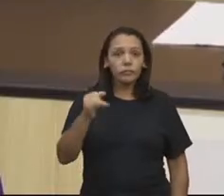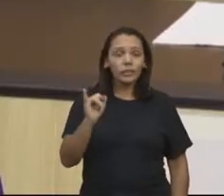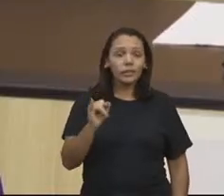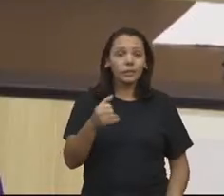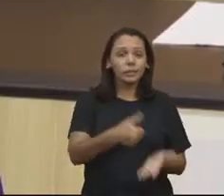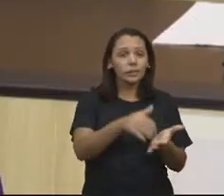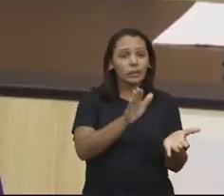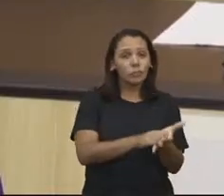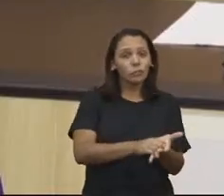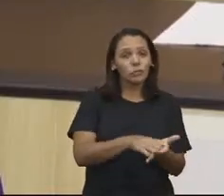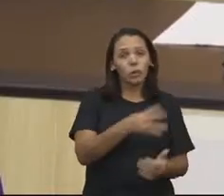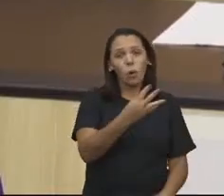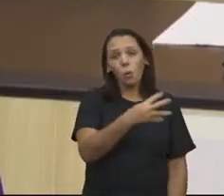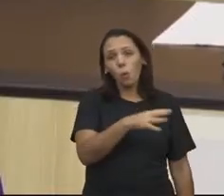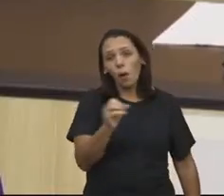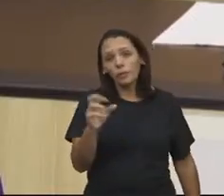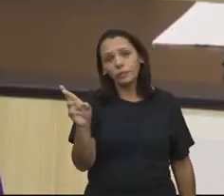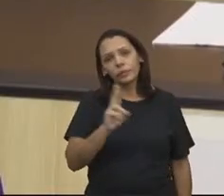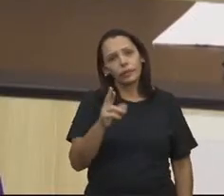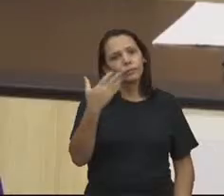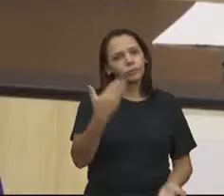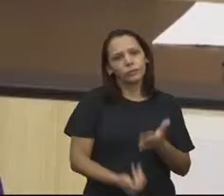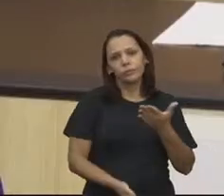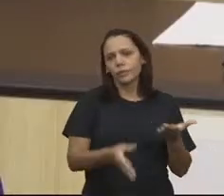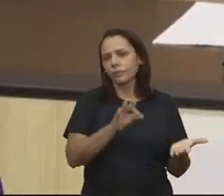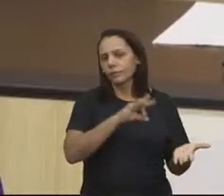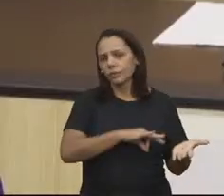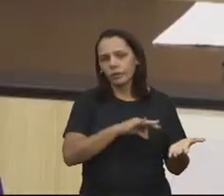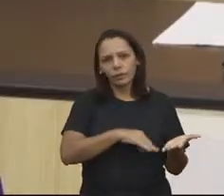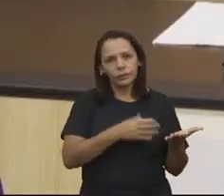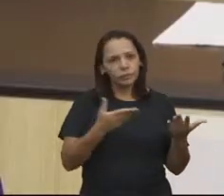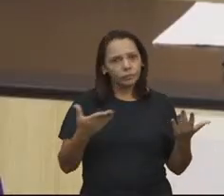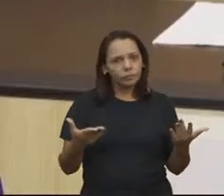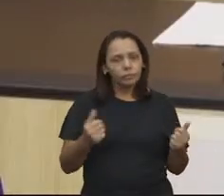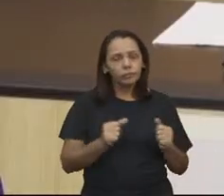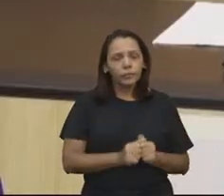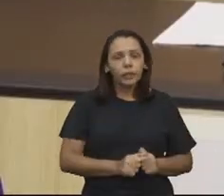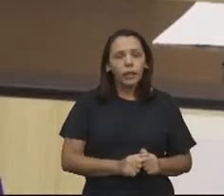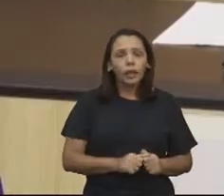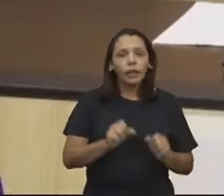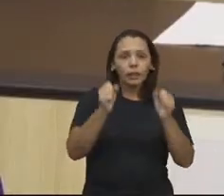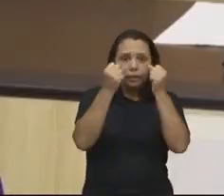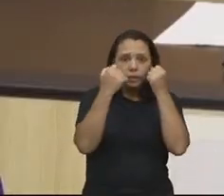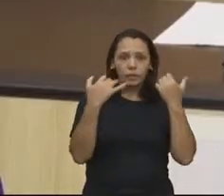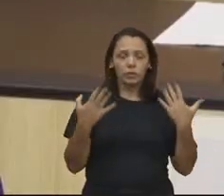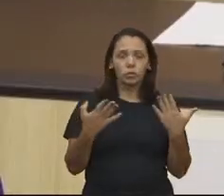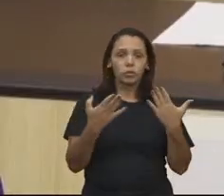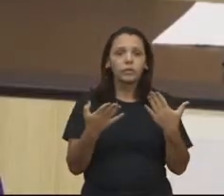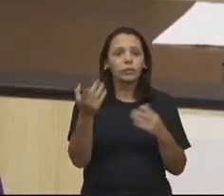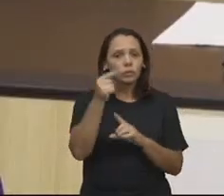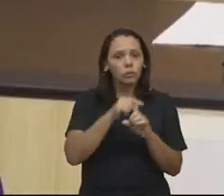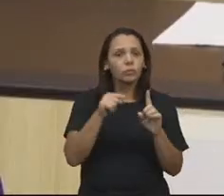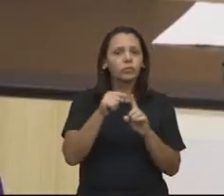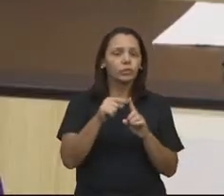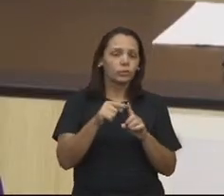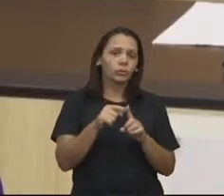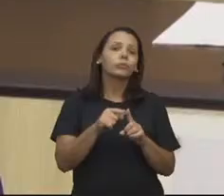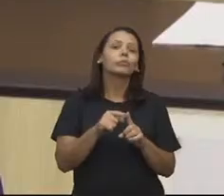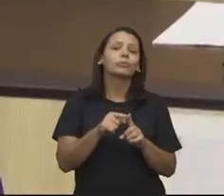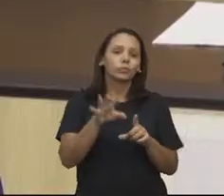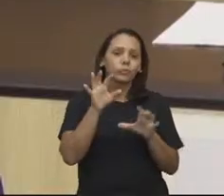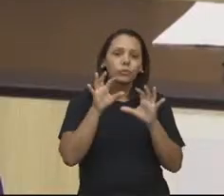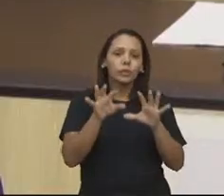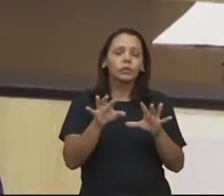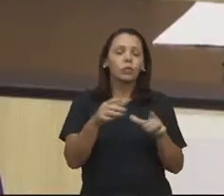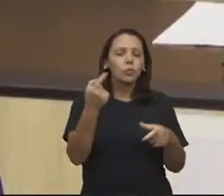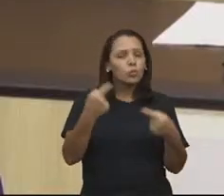multa de R$400, já foi o dia, já foi o mês. Então, é isso, e essa audiência pública é justamente hoje para isso, né, senhor Fábio? Para que a gente